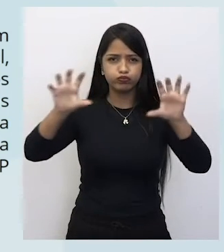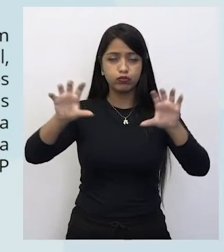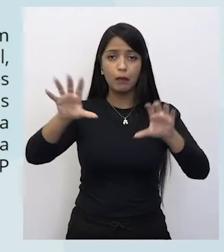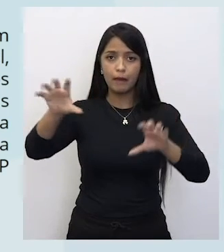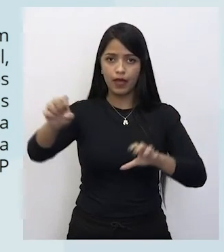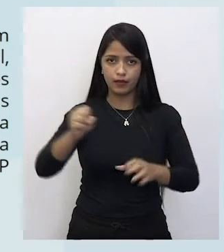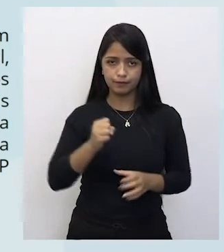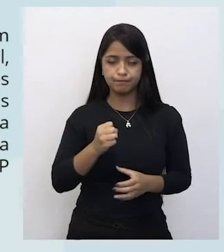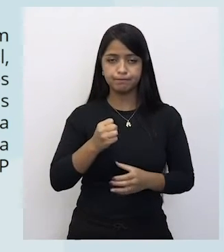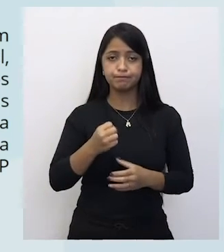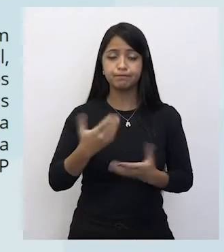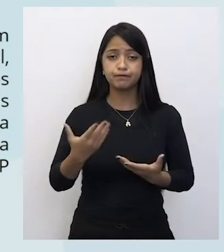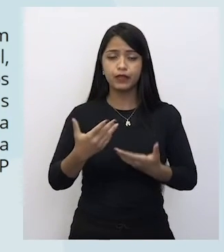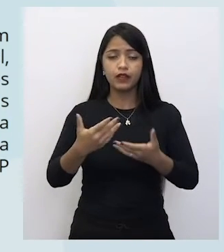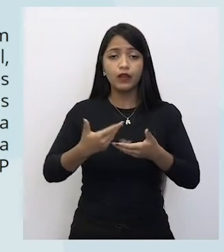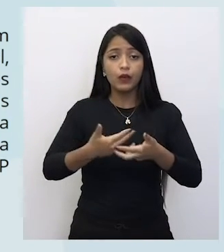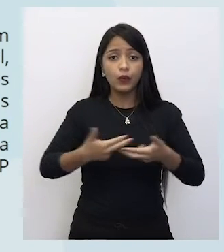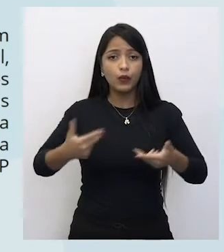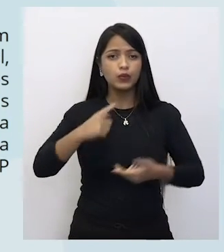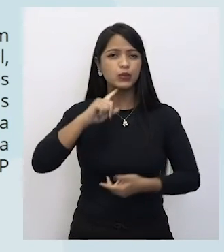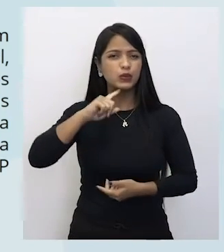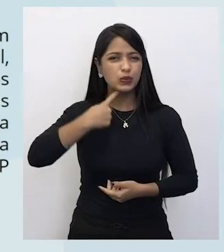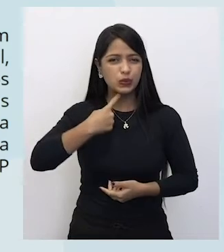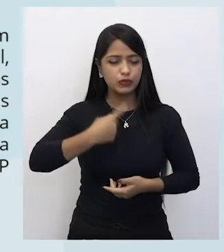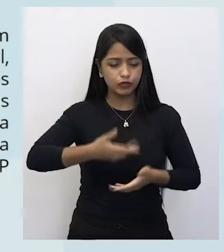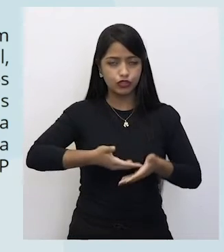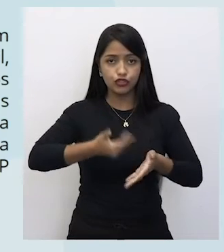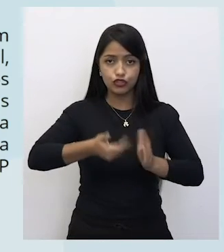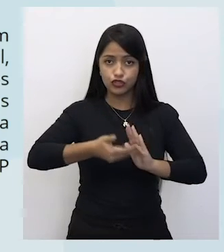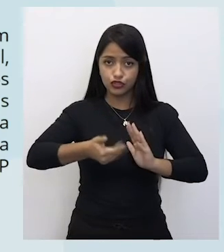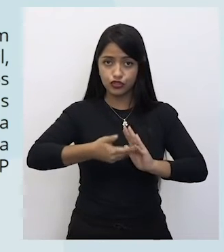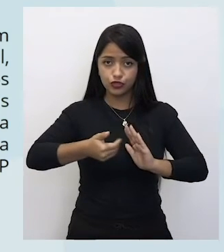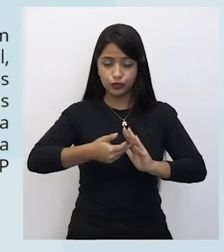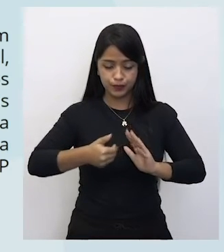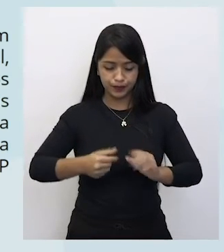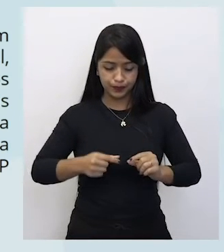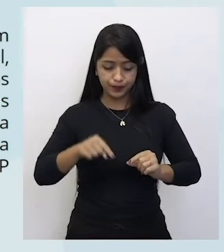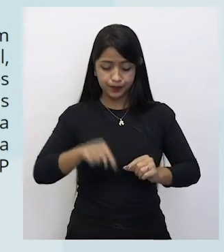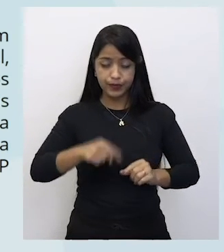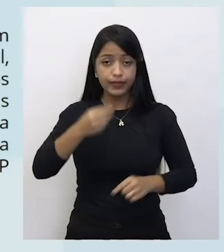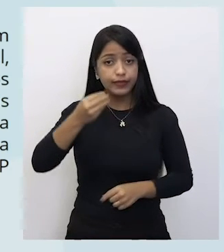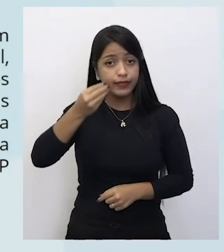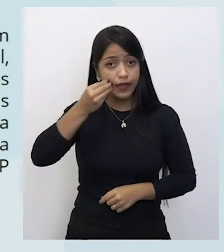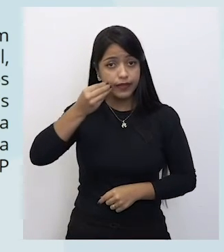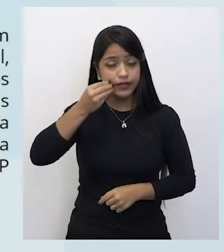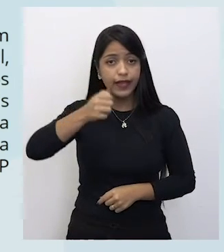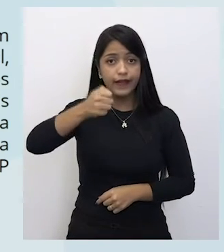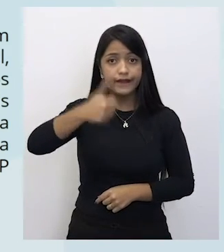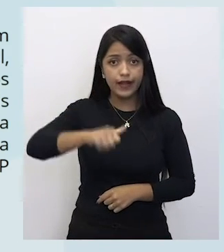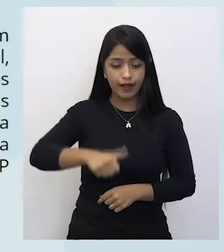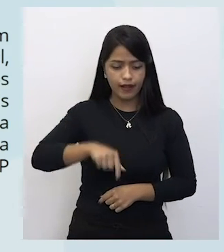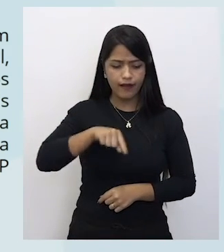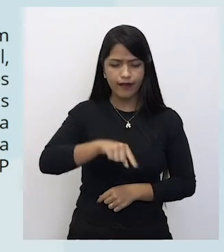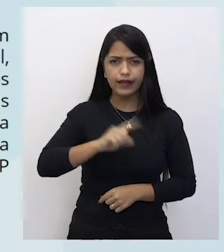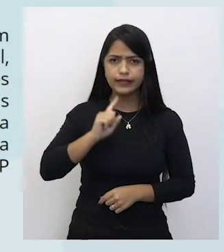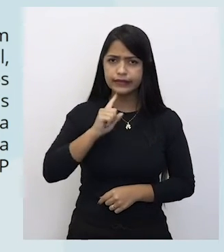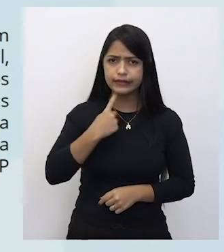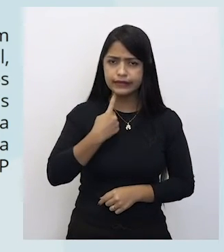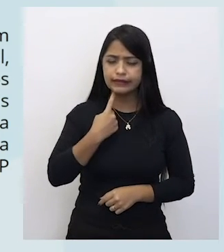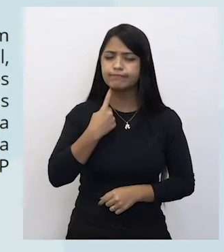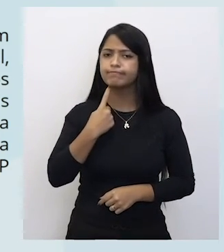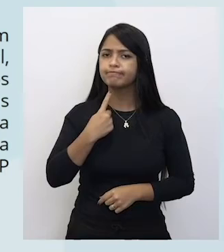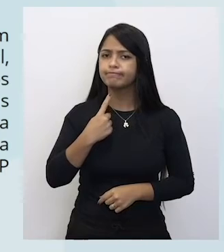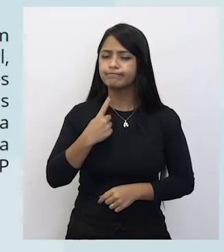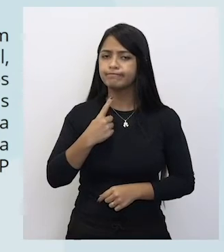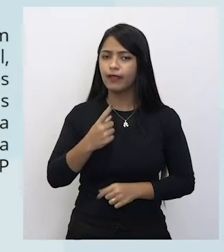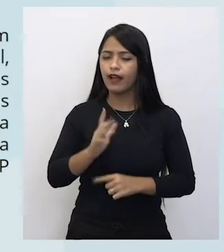das substâncias tóxicas, então fizemos um teste sobre esse material para avaliar se a toxidez pode